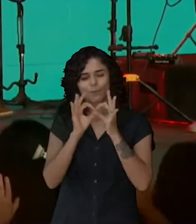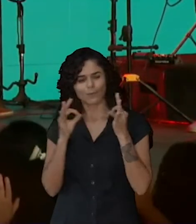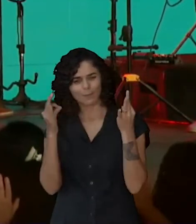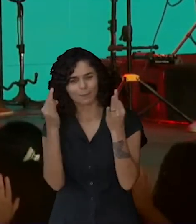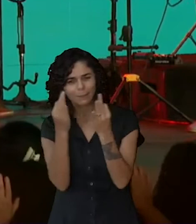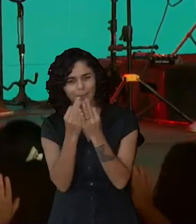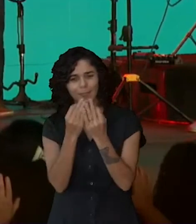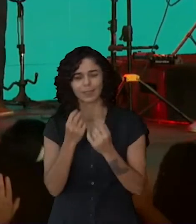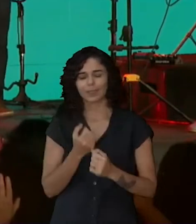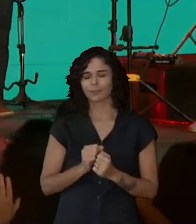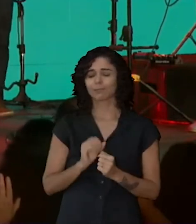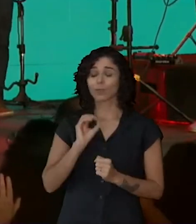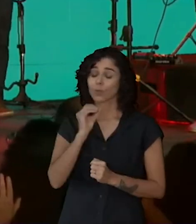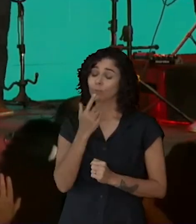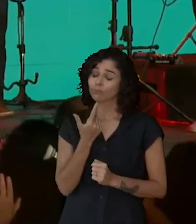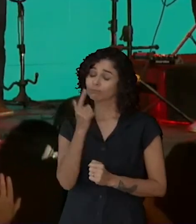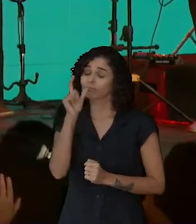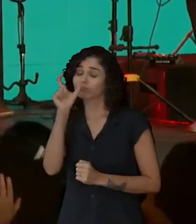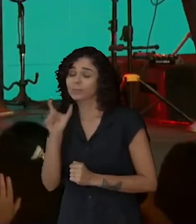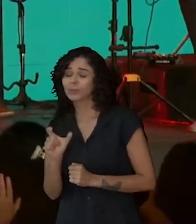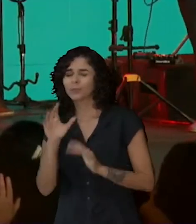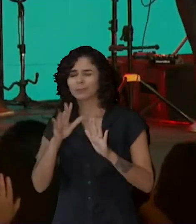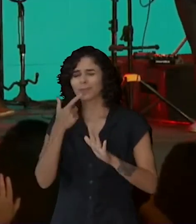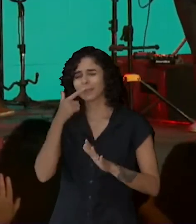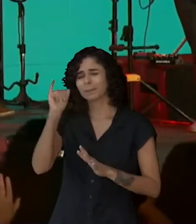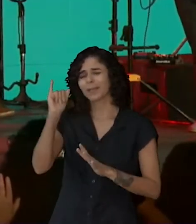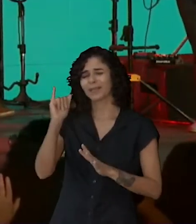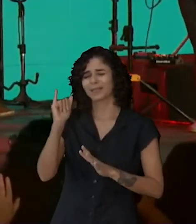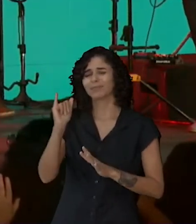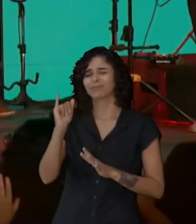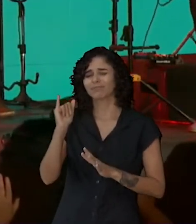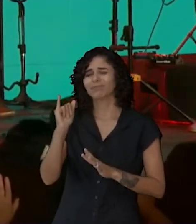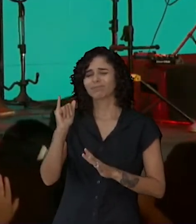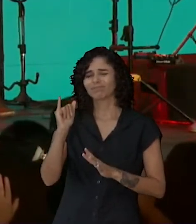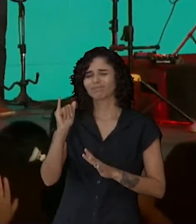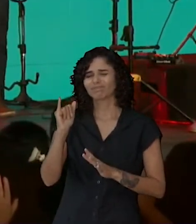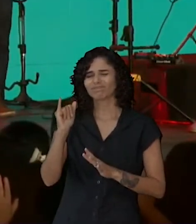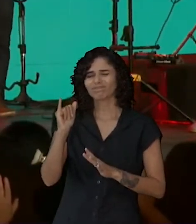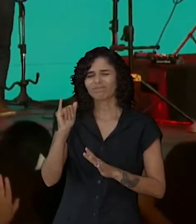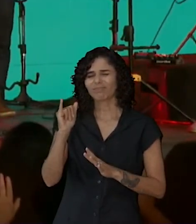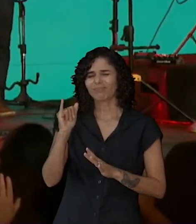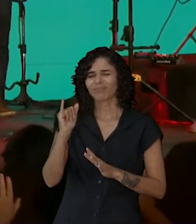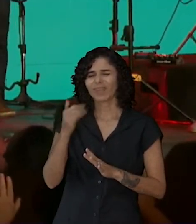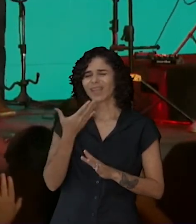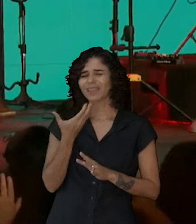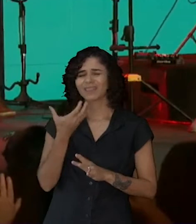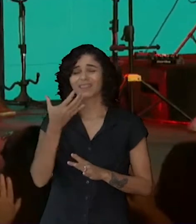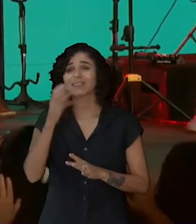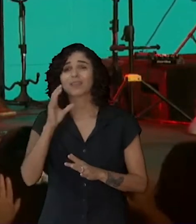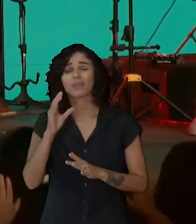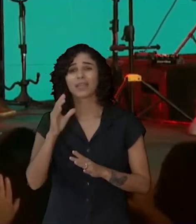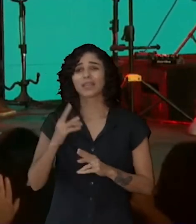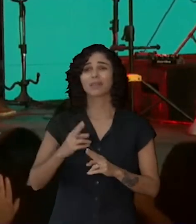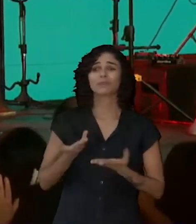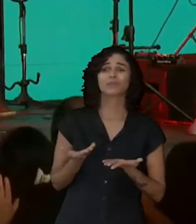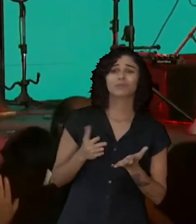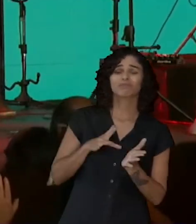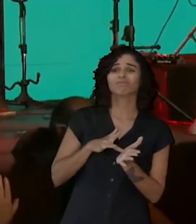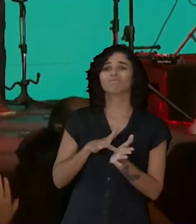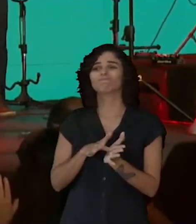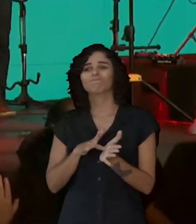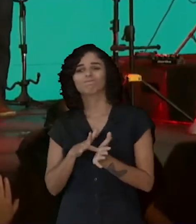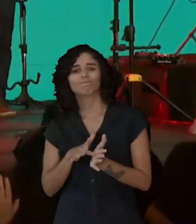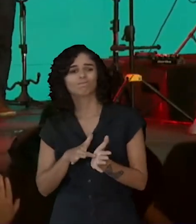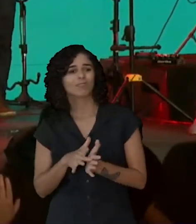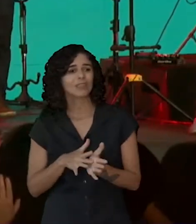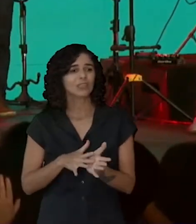vida de outra pessoa. Mas Pai, nos livra de fazer de conta. Nos livra de dizer